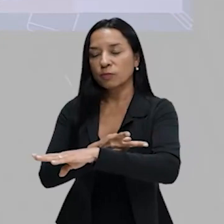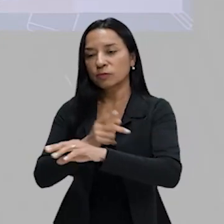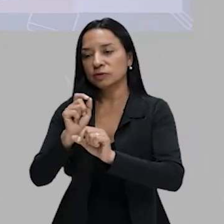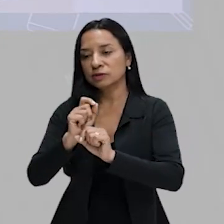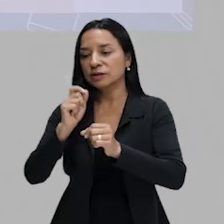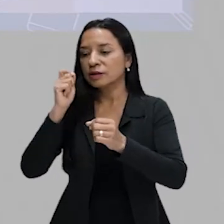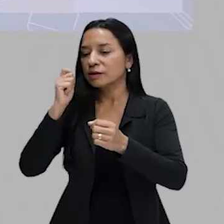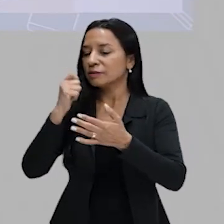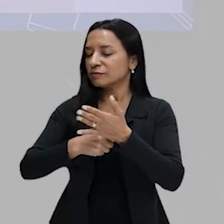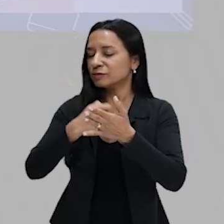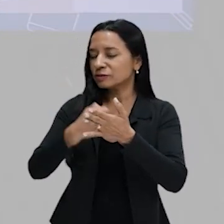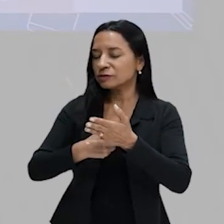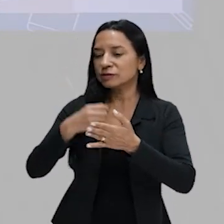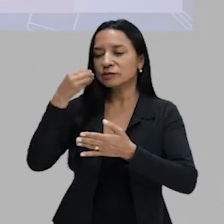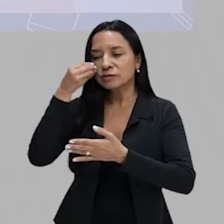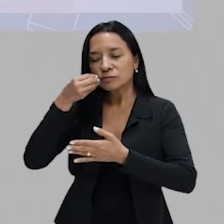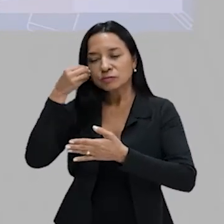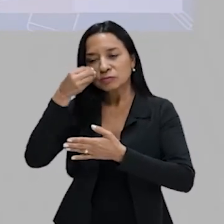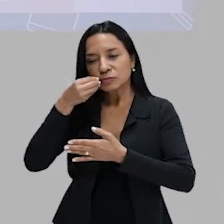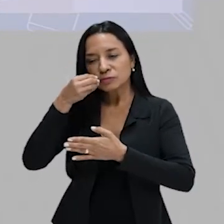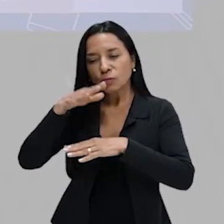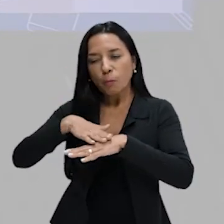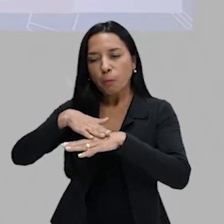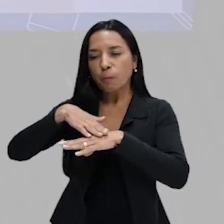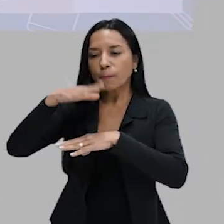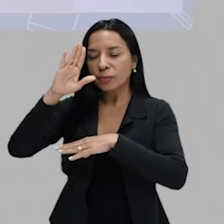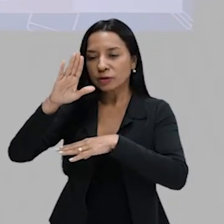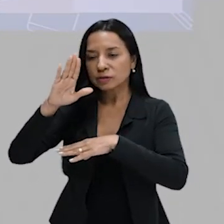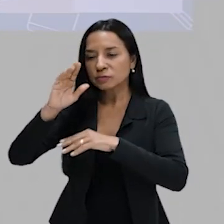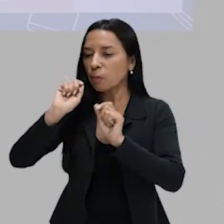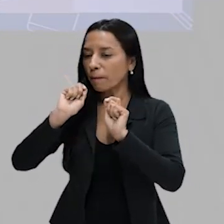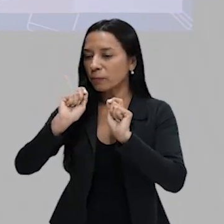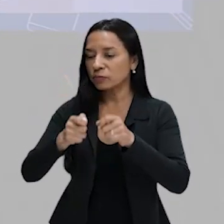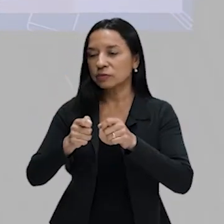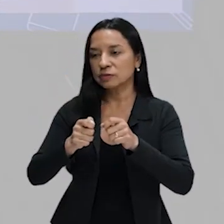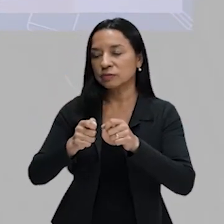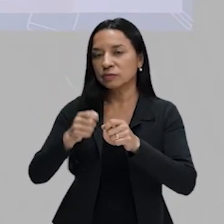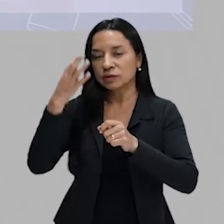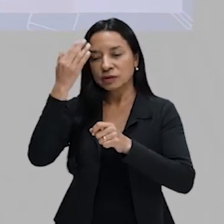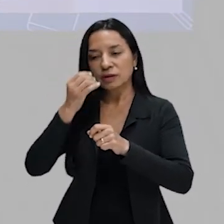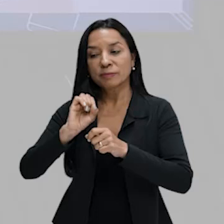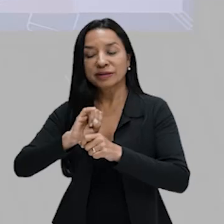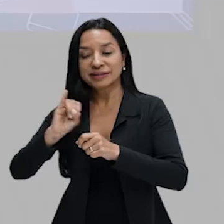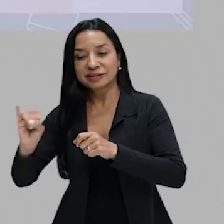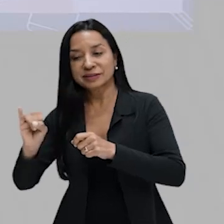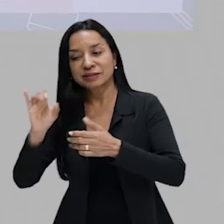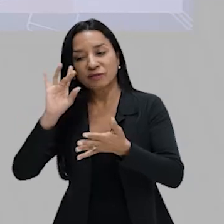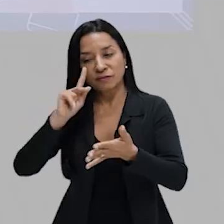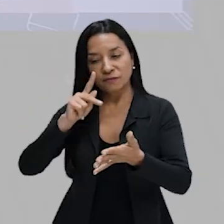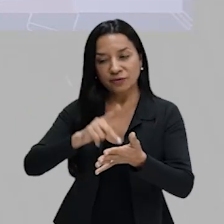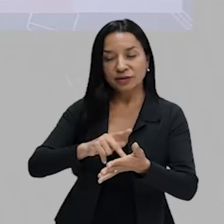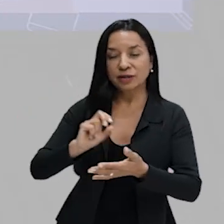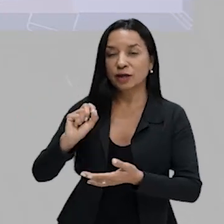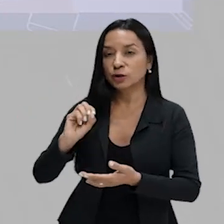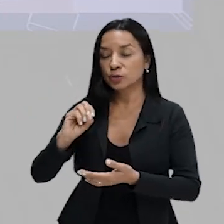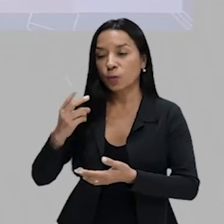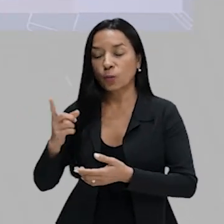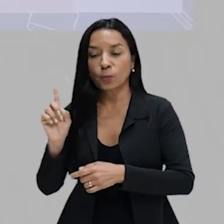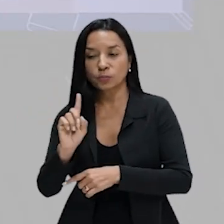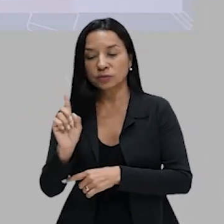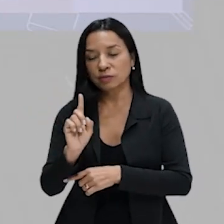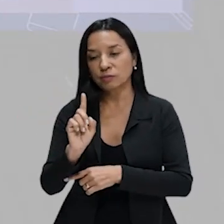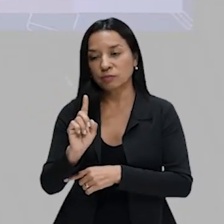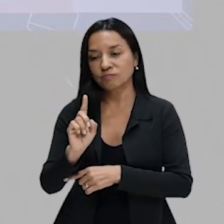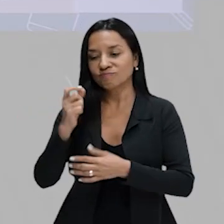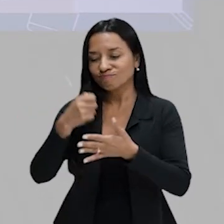tentar testar essa hipótese o máximo possível para saber se ela é falsa ou não. Então, quanto mais eu testo a hipótese,